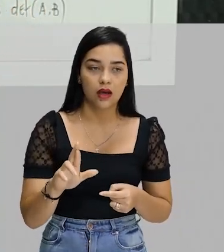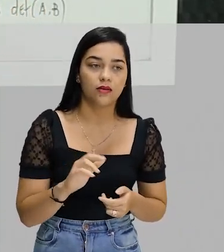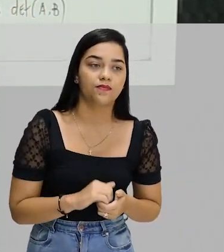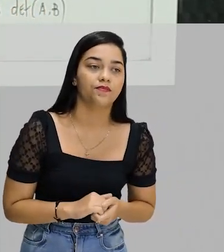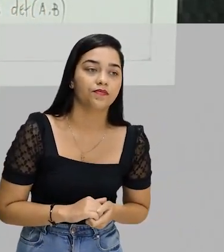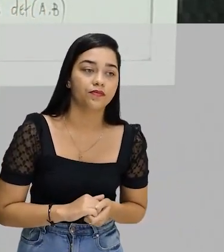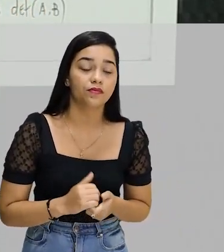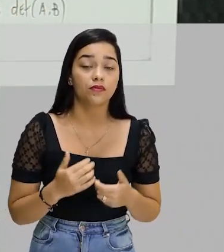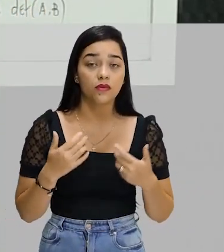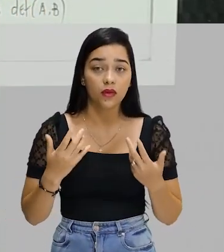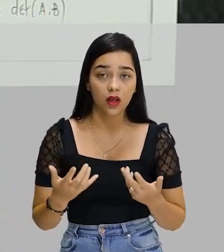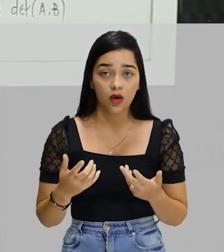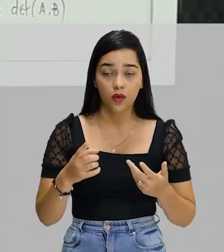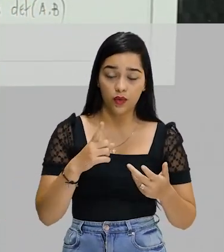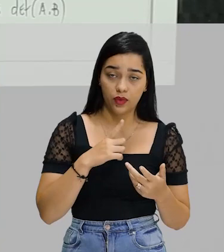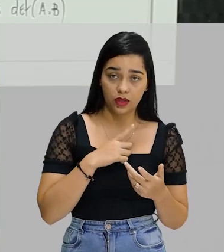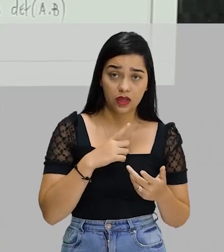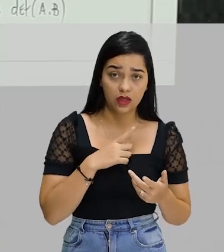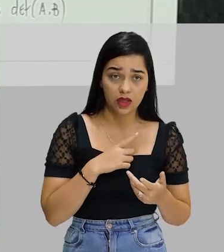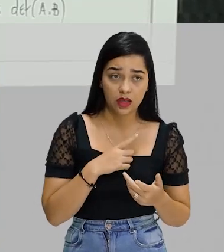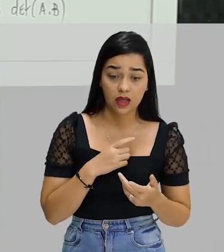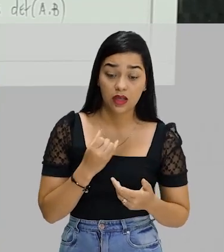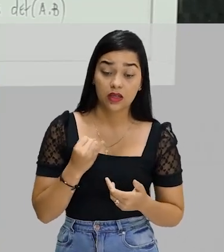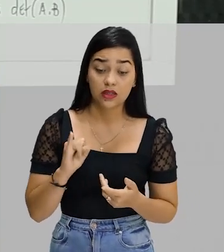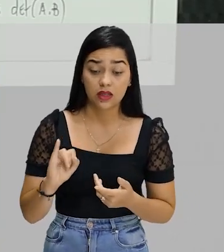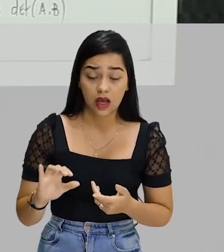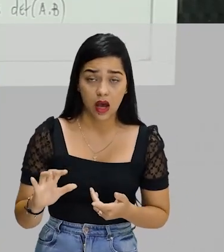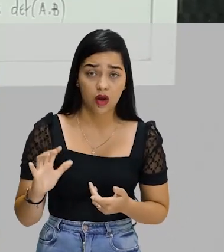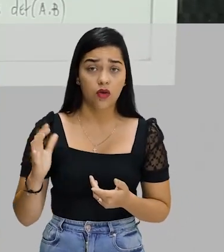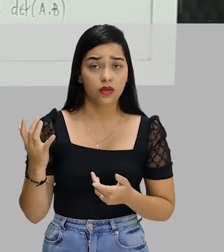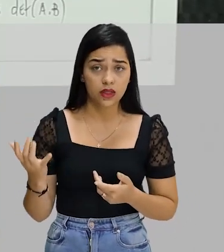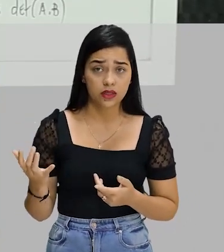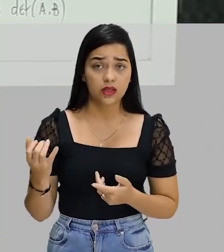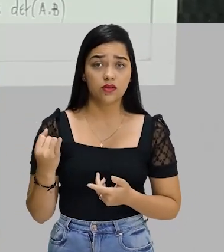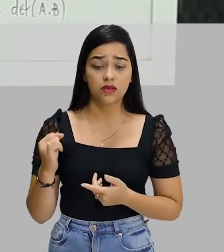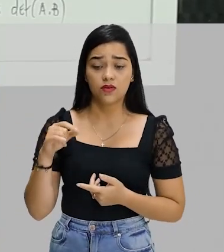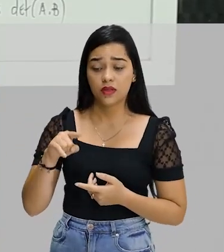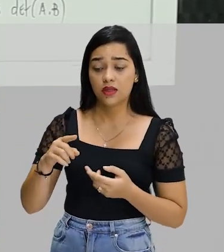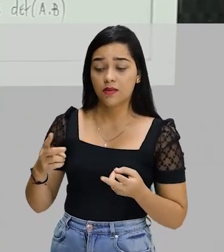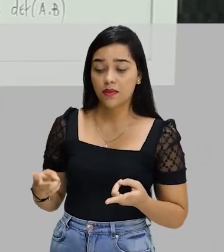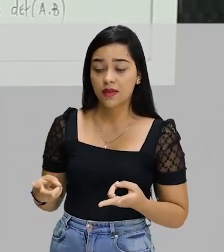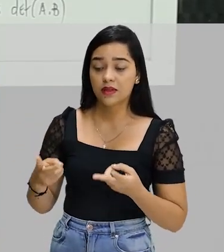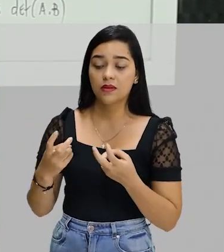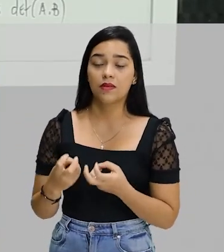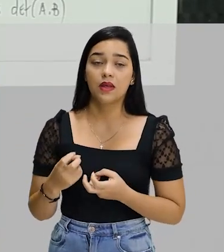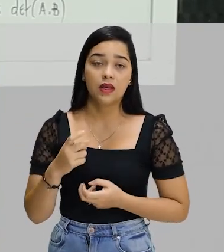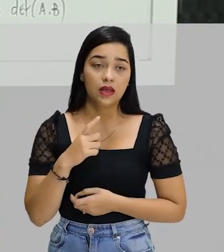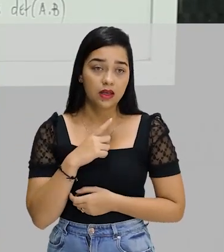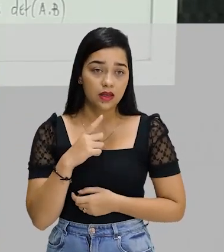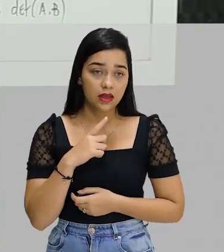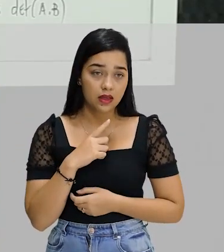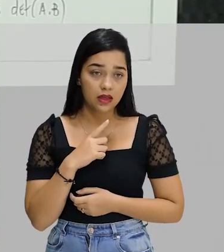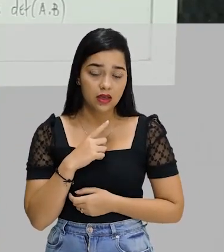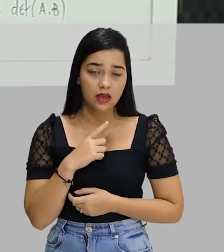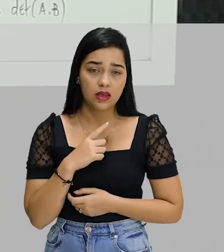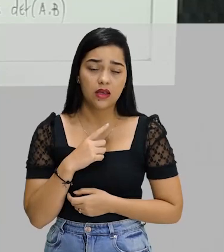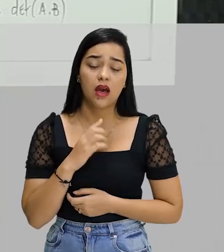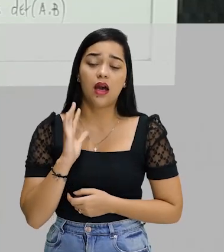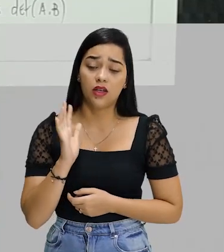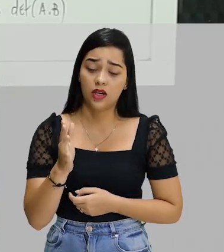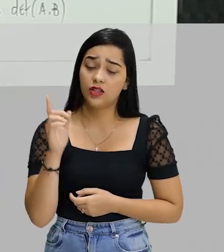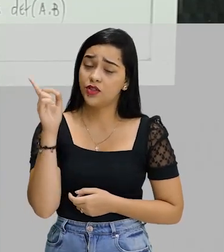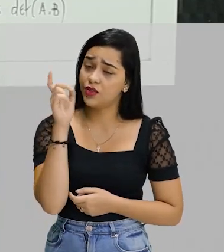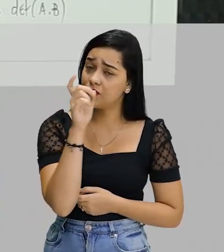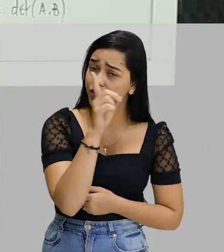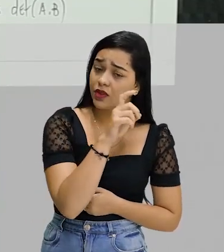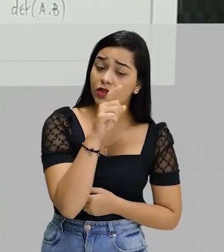Tá? Então, o que justifica, se isso acontecer, se você perceber que um determinado determinante, aí já é mais